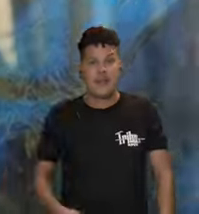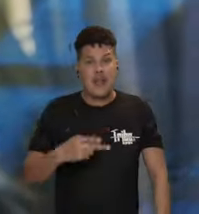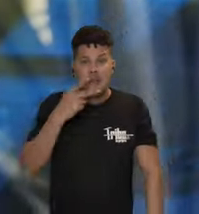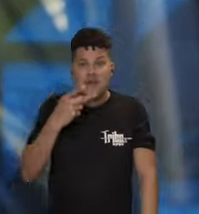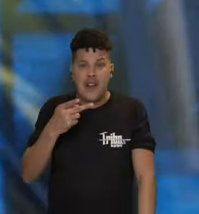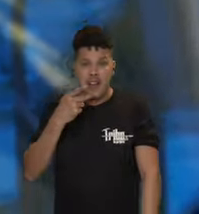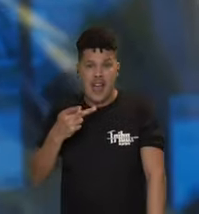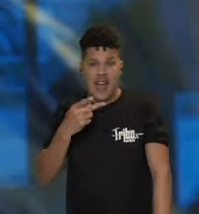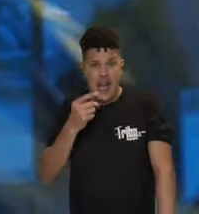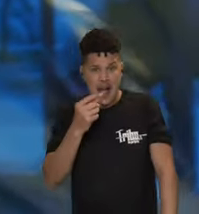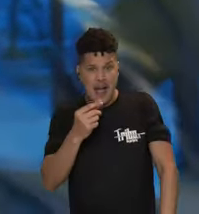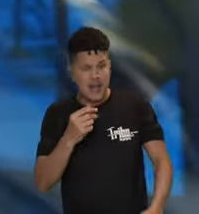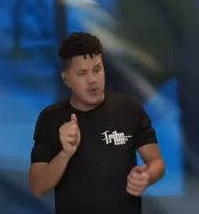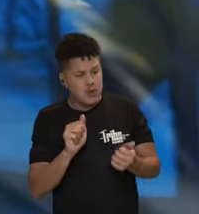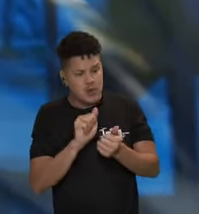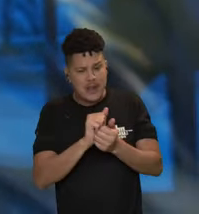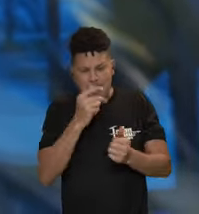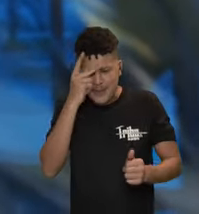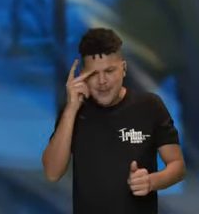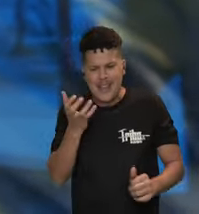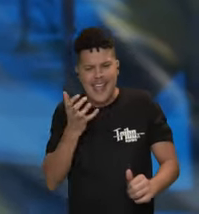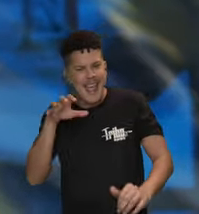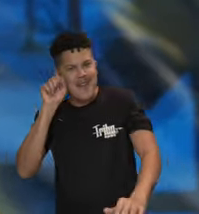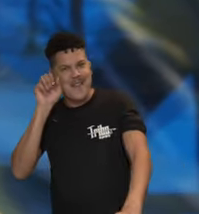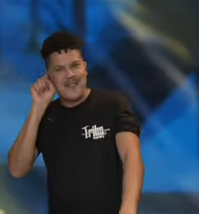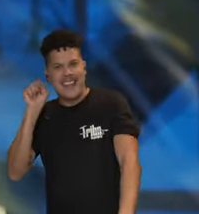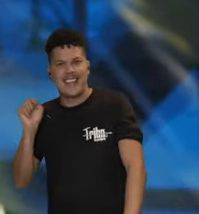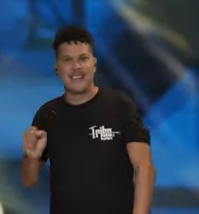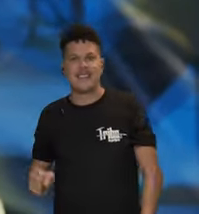Falar com quem quer te ouvir.